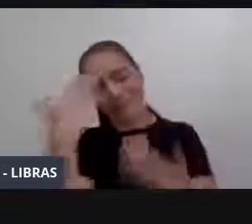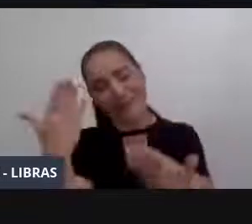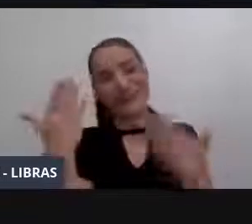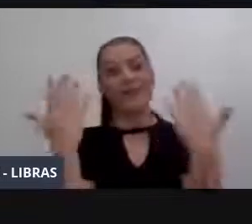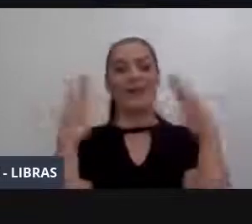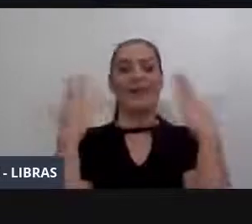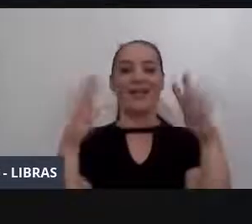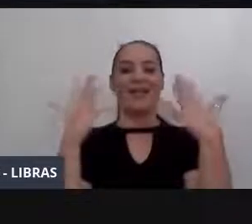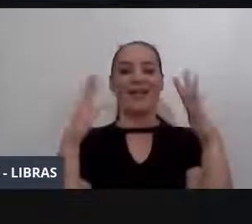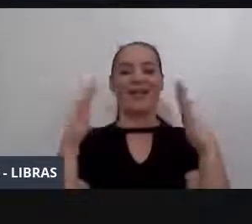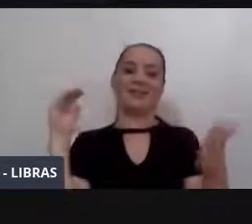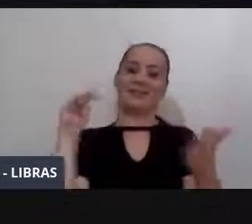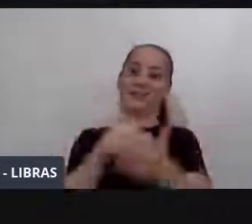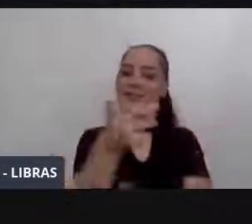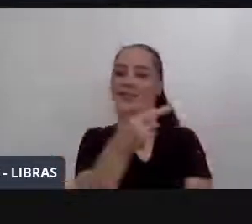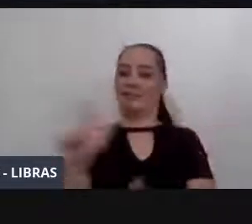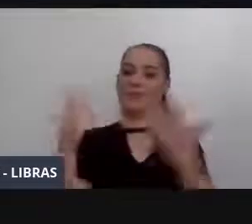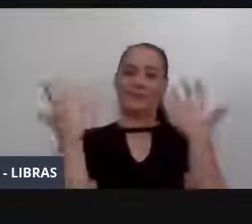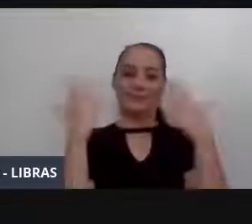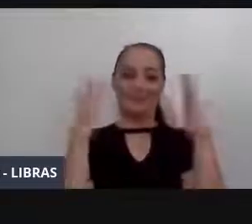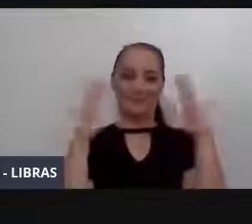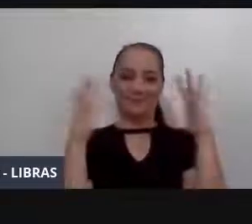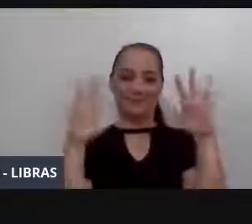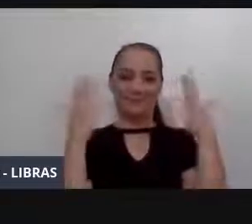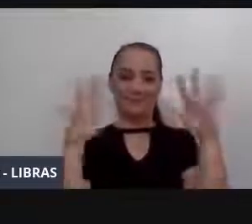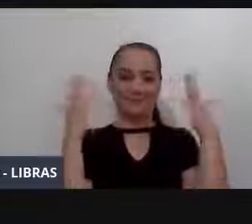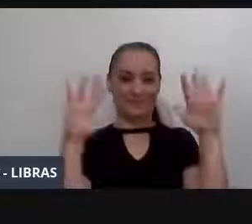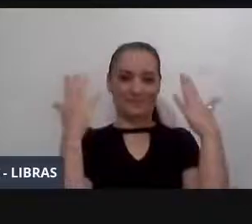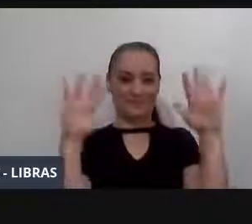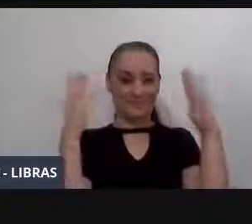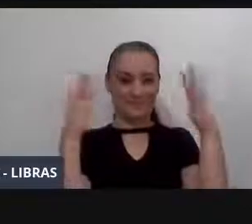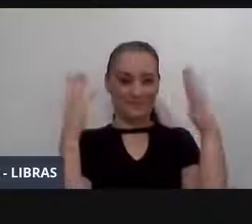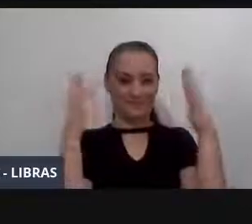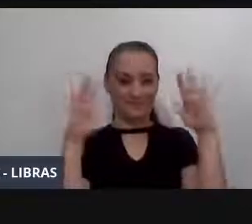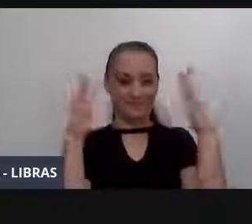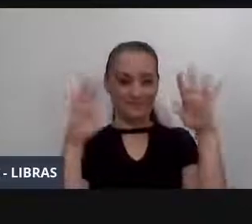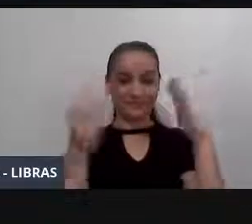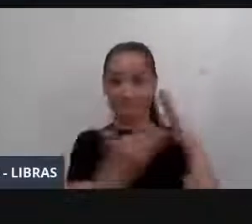Os palmas é para vocês, convidados.